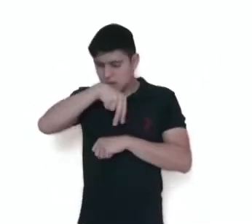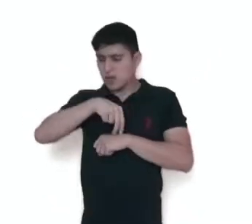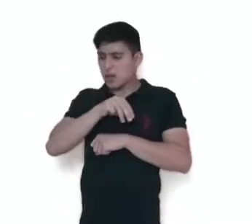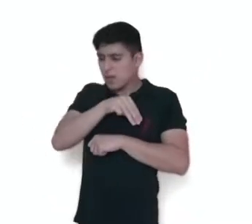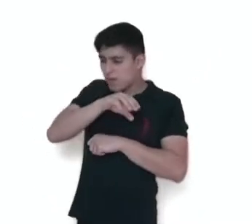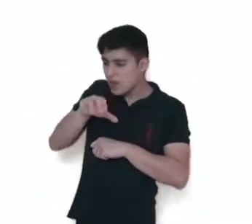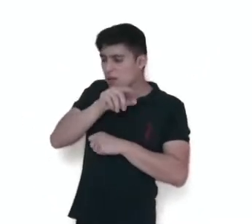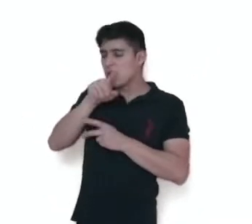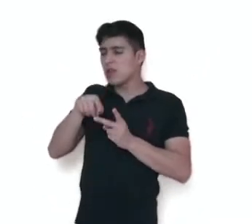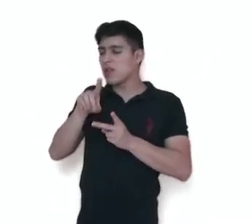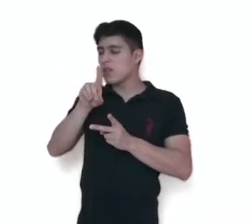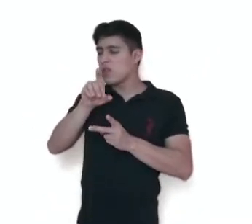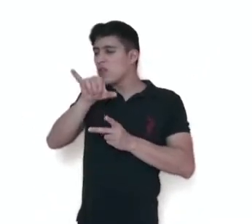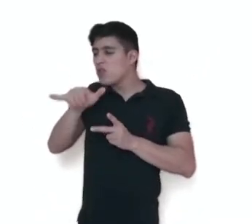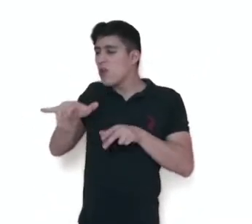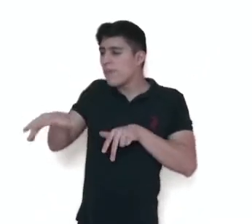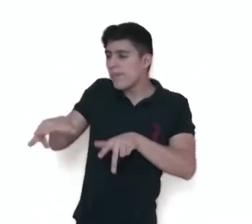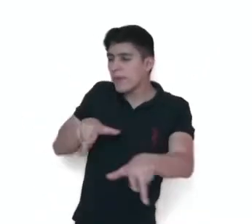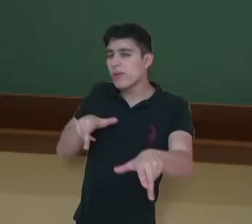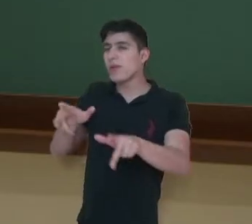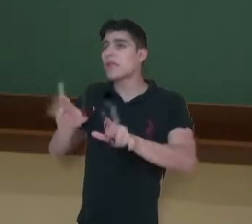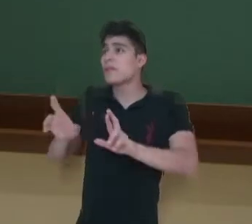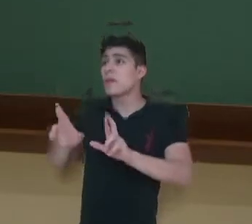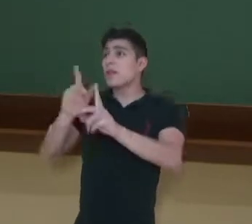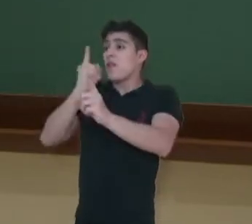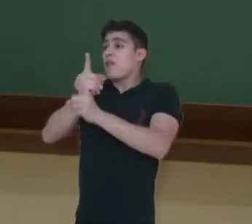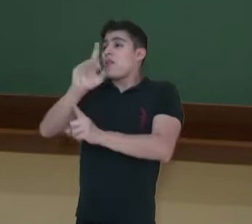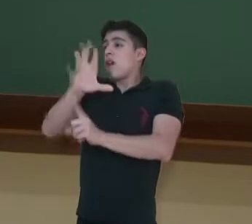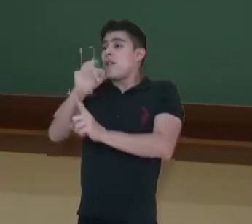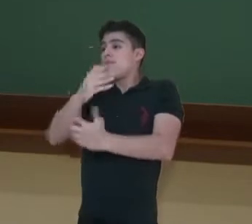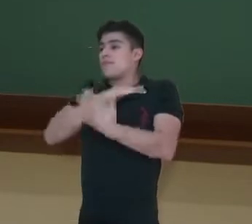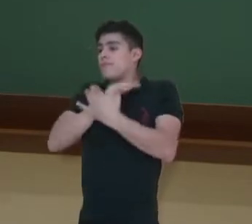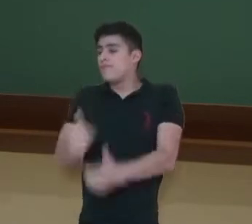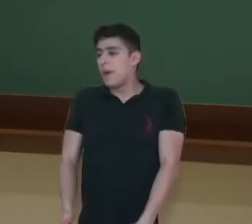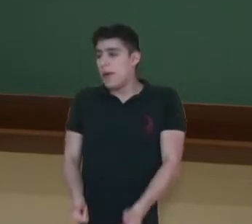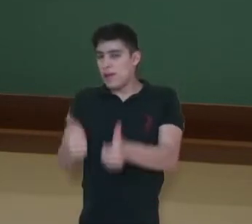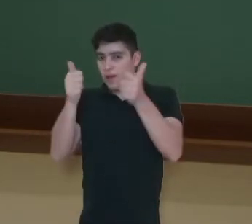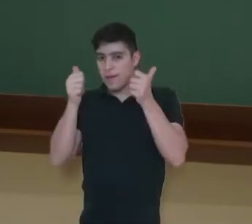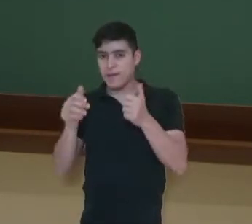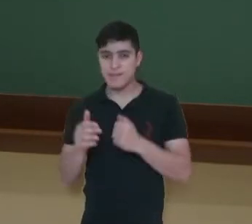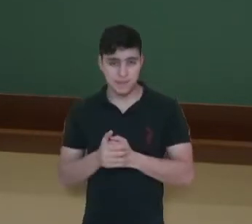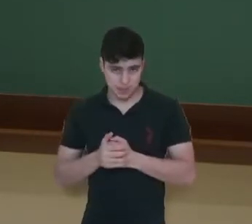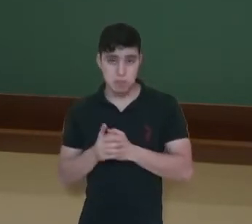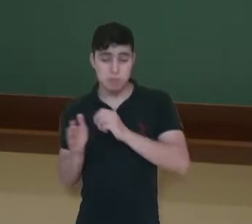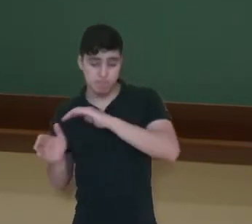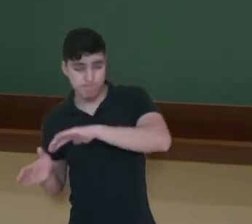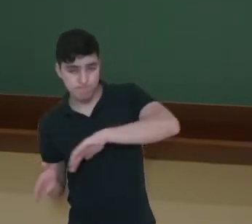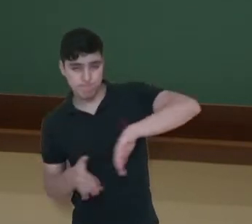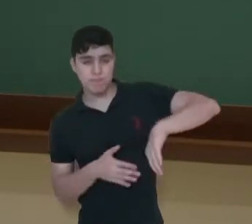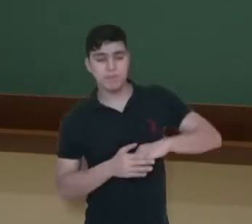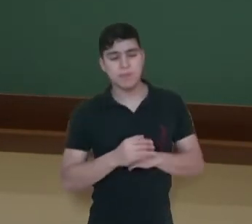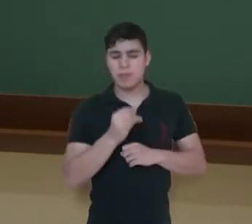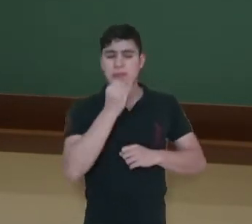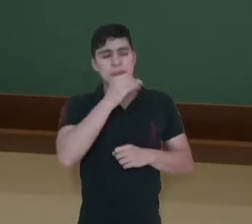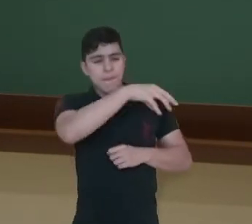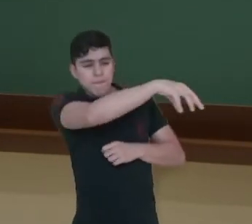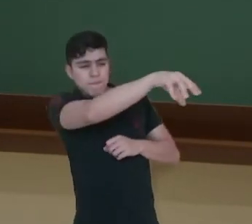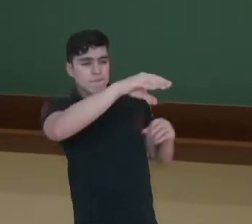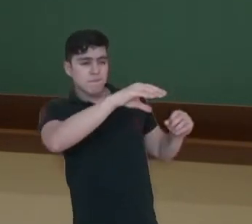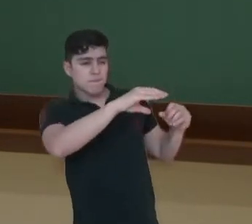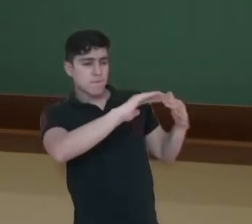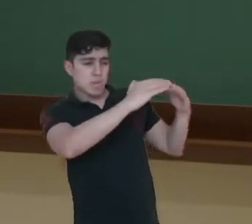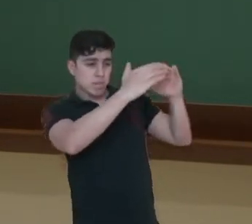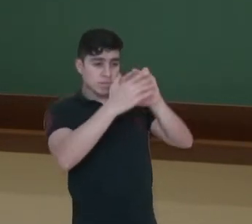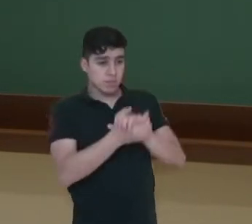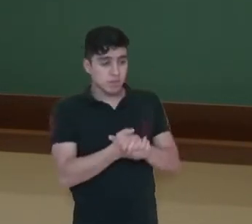com sentimentos de esperança e na arte. Então o que acontece? De repente tem alguém lá dentro da comunidade que vai falar para o jovem,